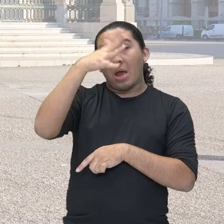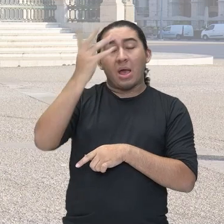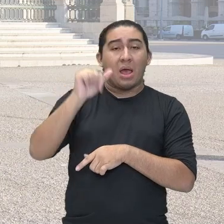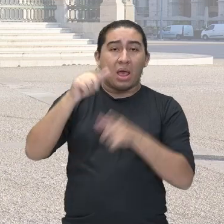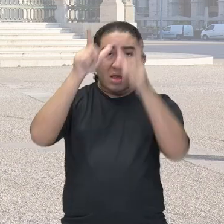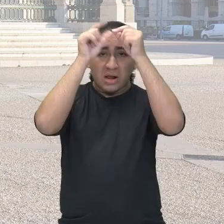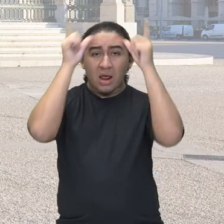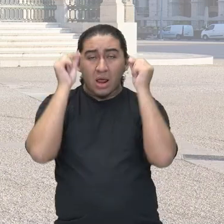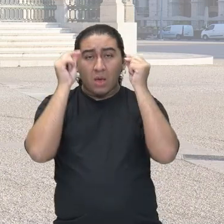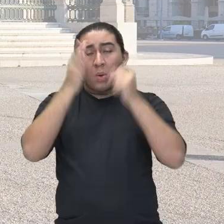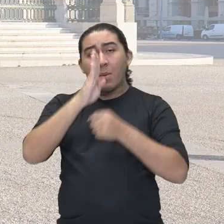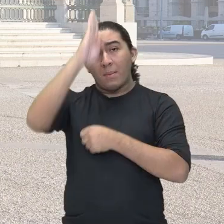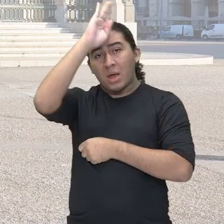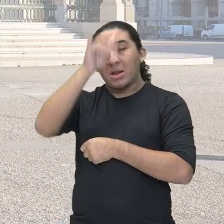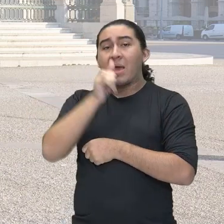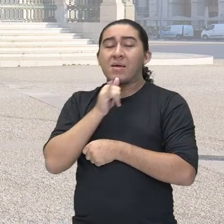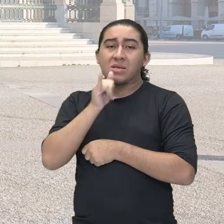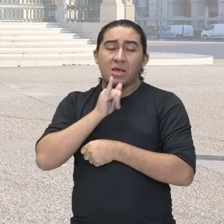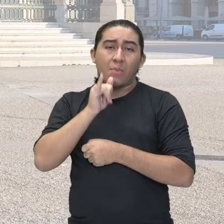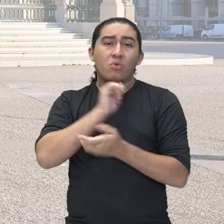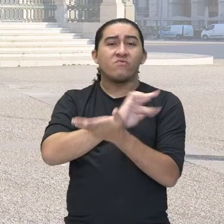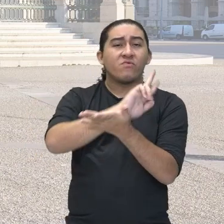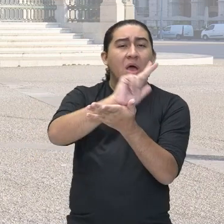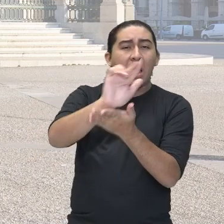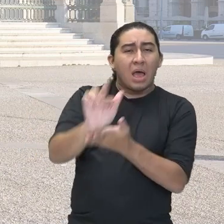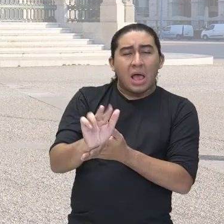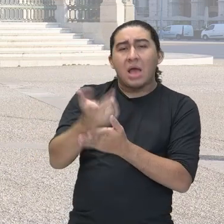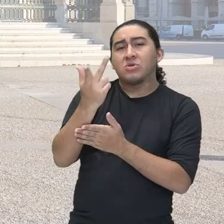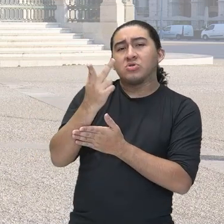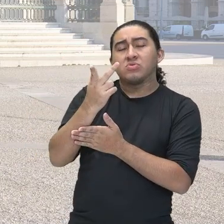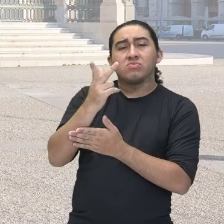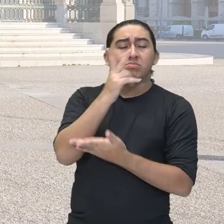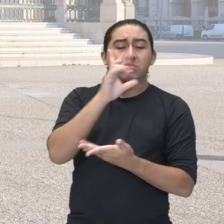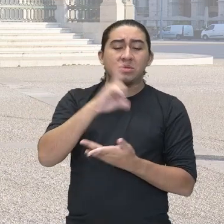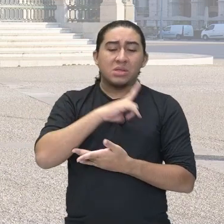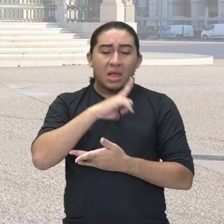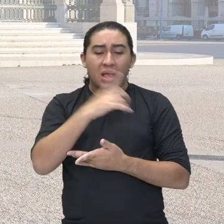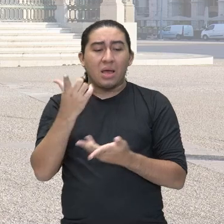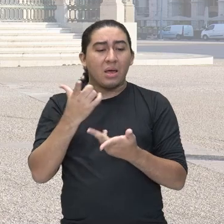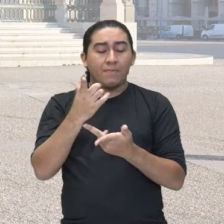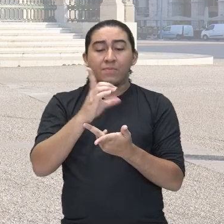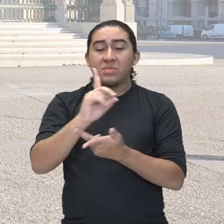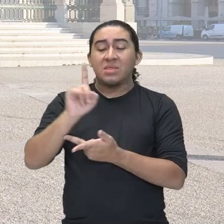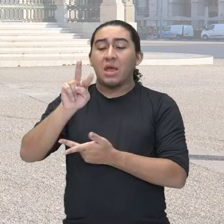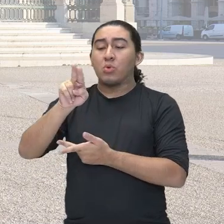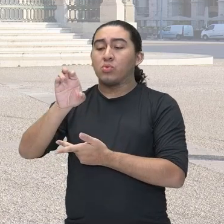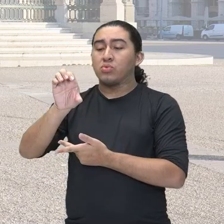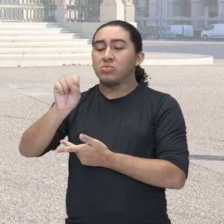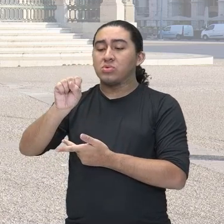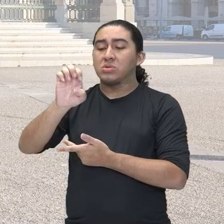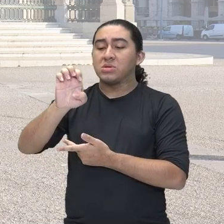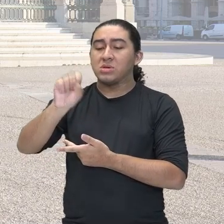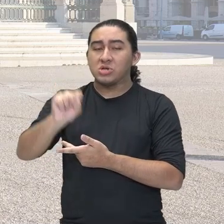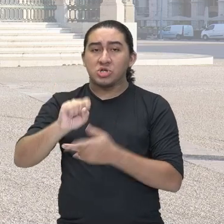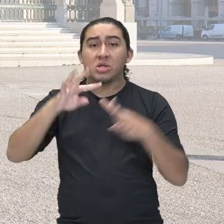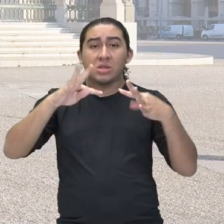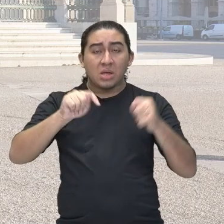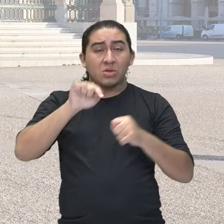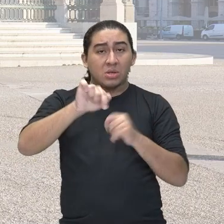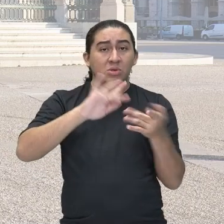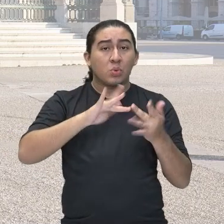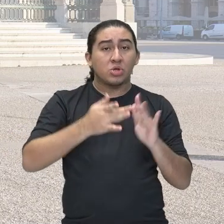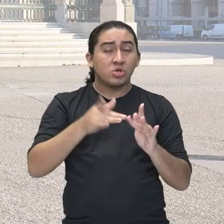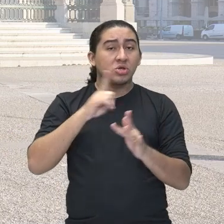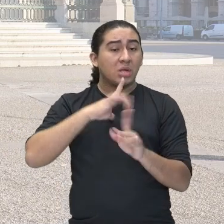Deus do mar, Deus do sol, Deus da colheita, Deus da chuva. Então, existia Deus para tudo naquela